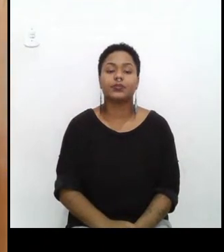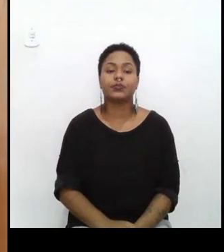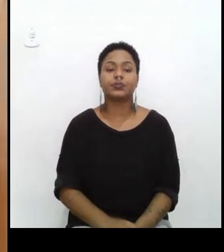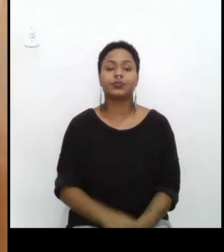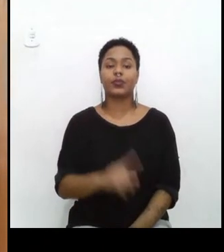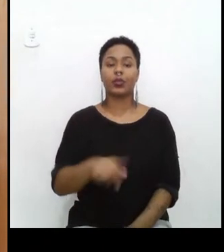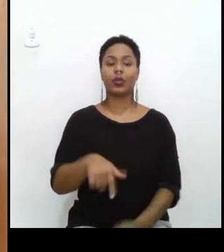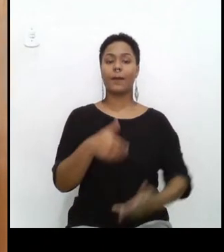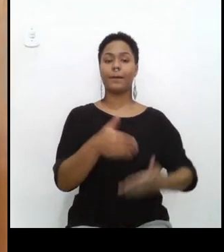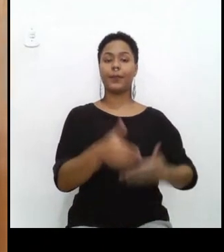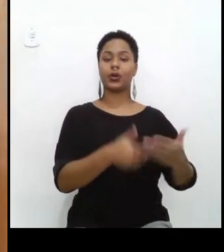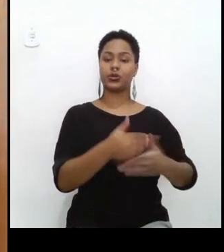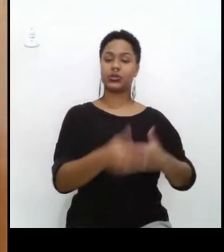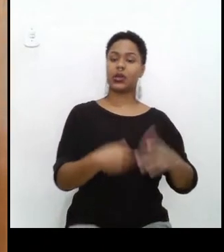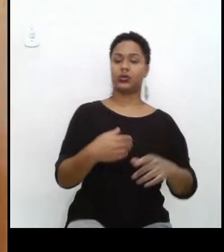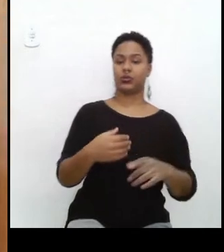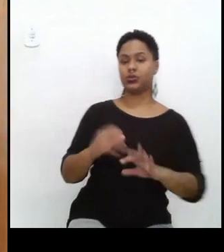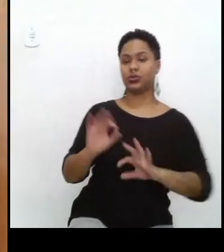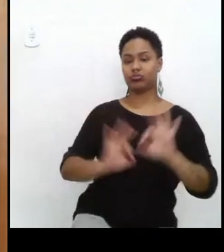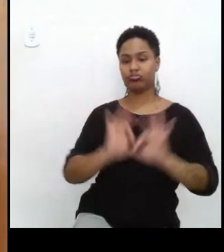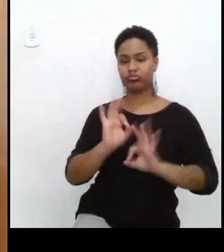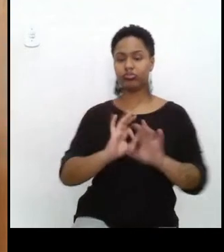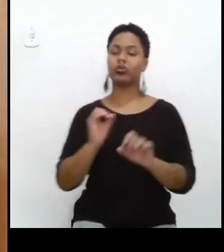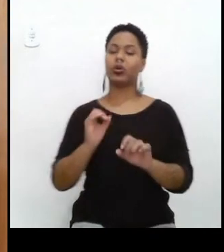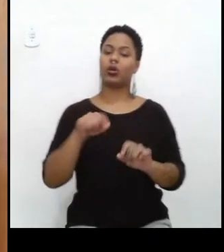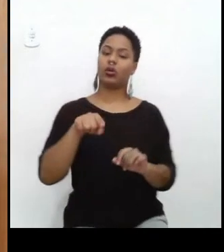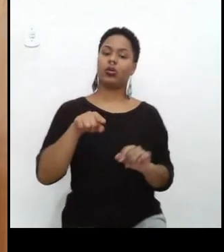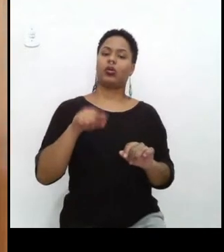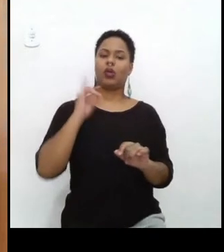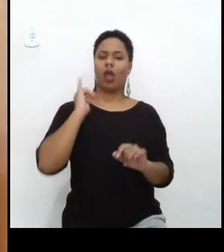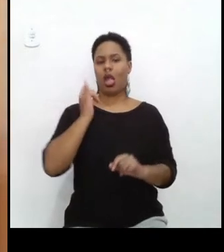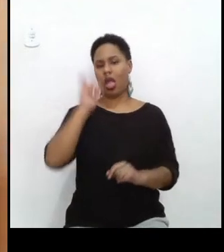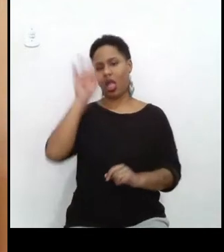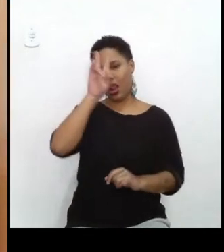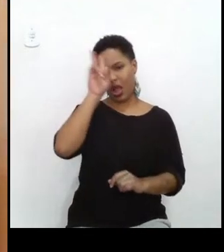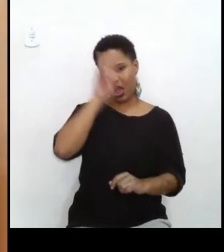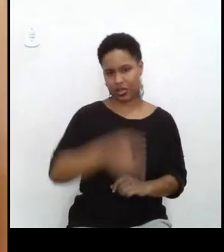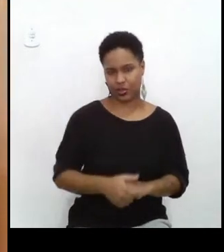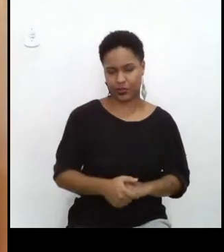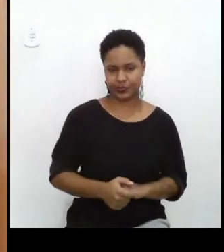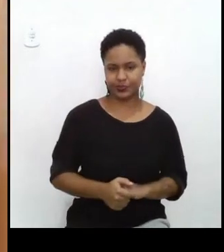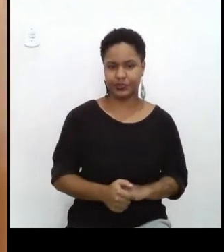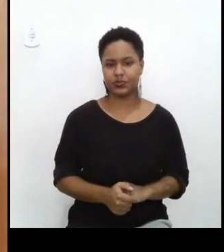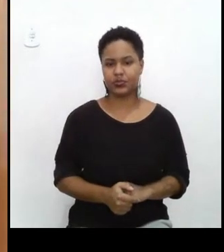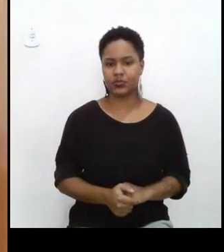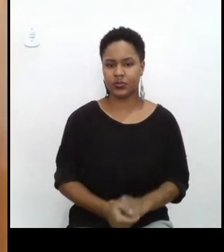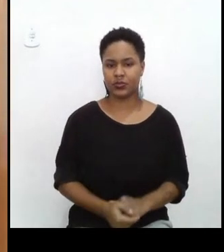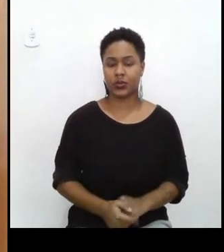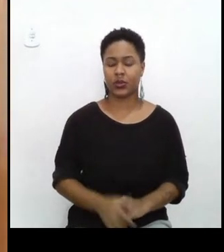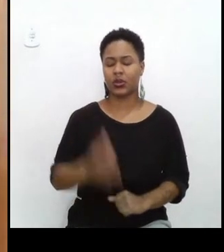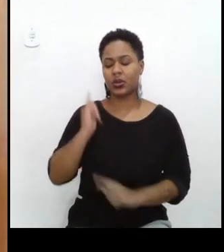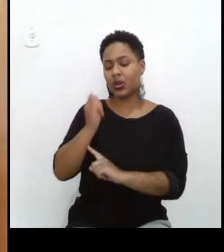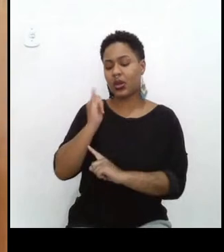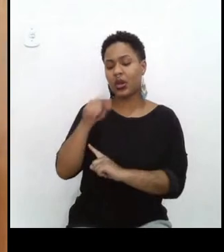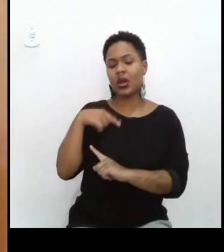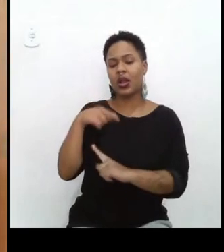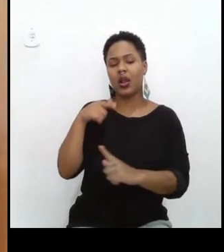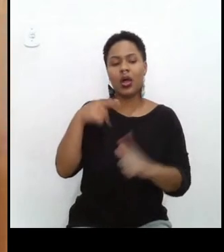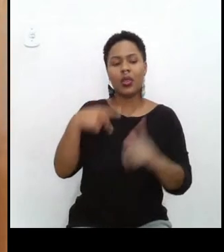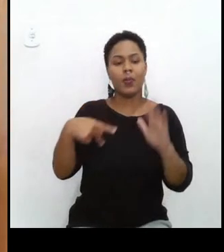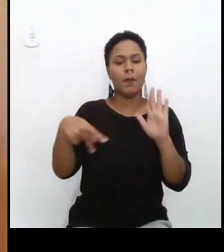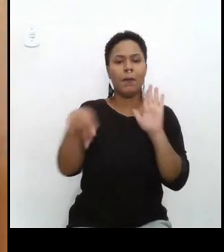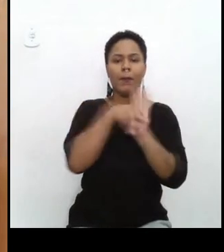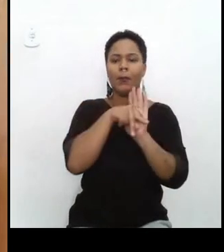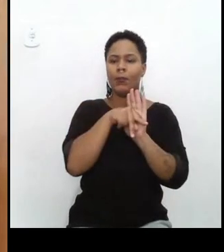breve relato ou não obrigado mas é próprio dela ordem pequena